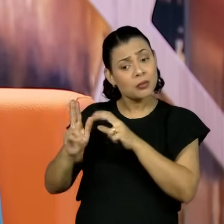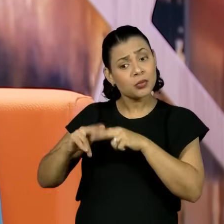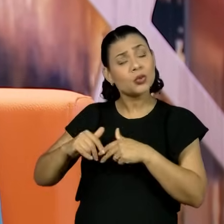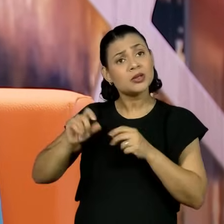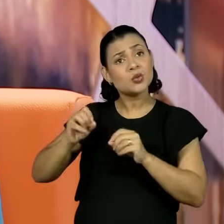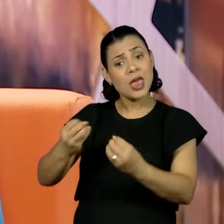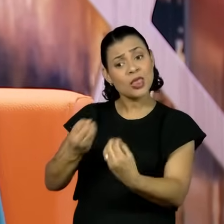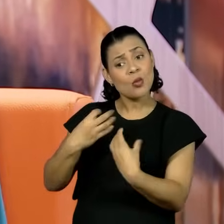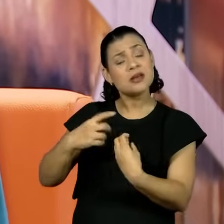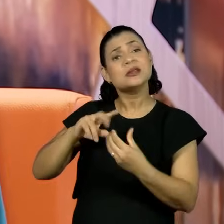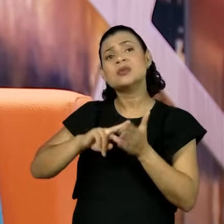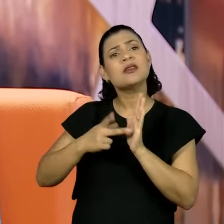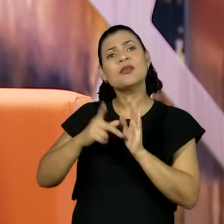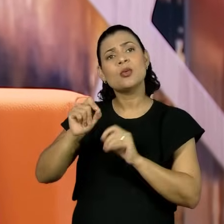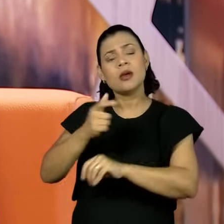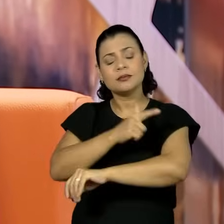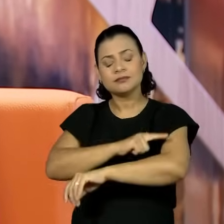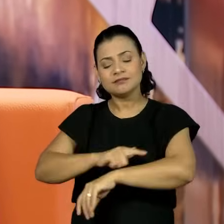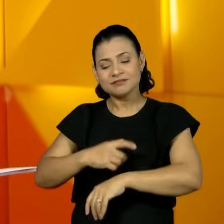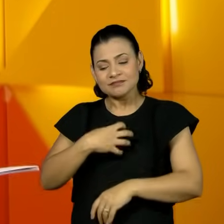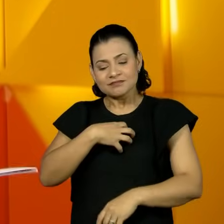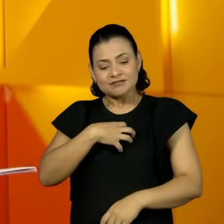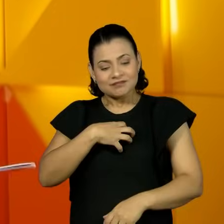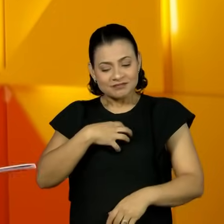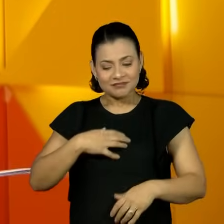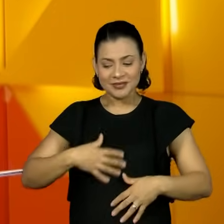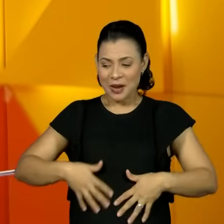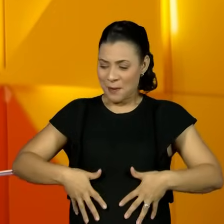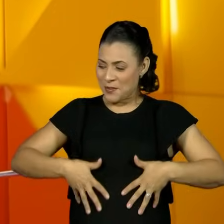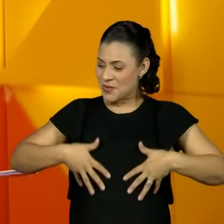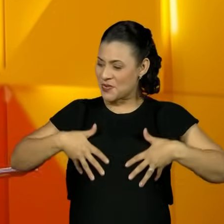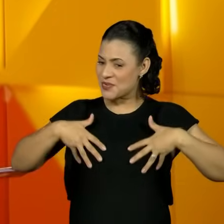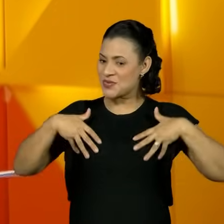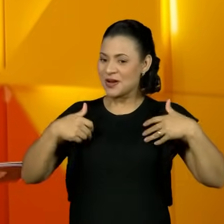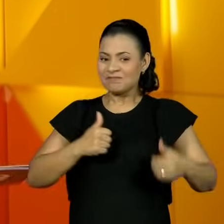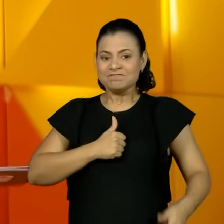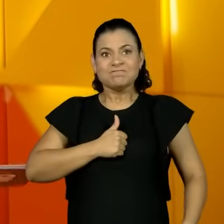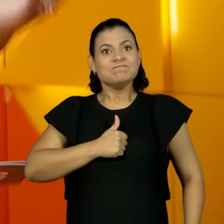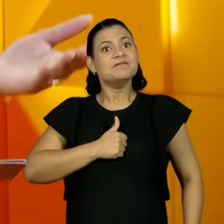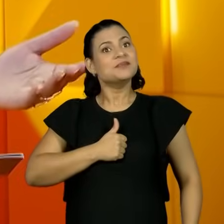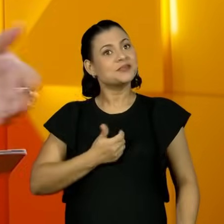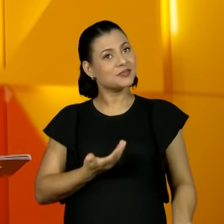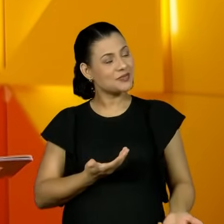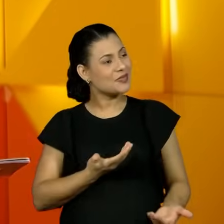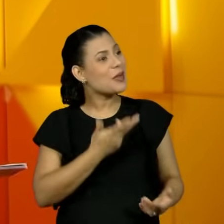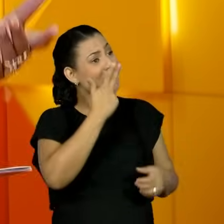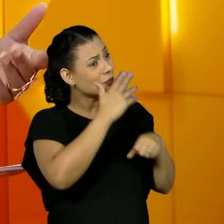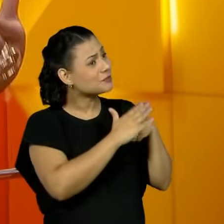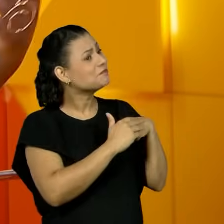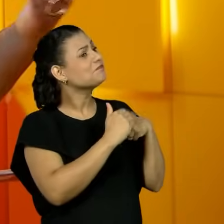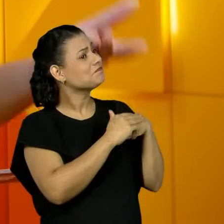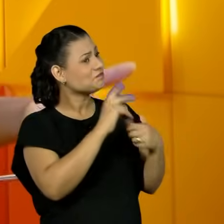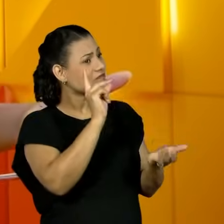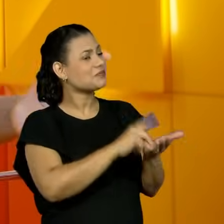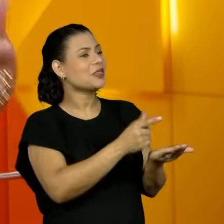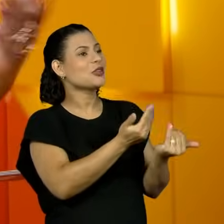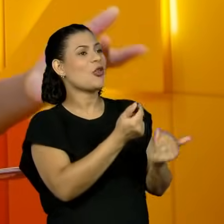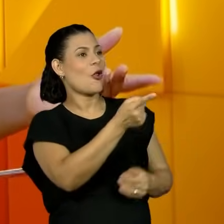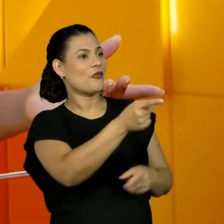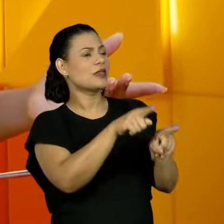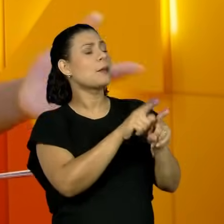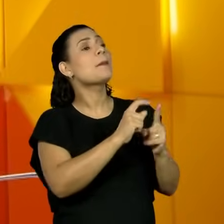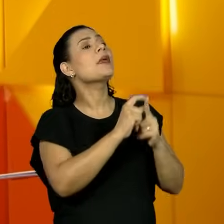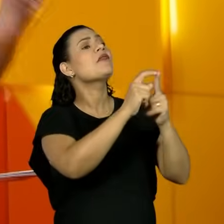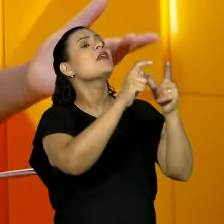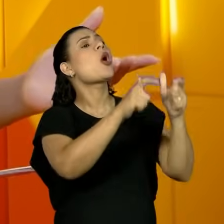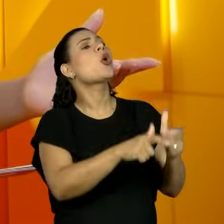isso para a gente dá um quentinho no coração, né? Um quentão no coração, né? E aqui a gente também tem o Vinão, que também é esse jovem. De que periferia que você